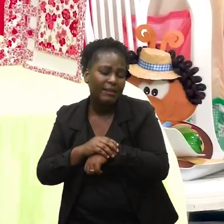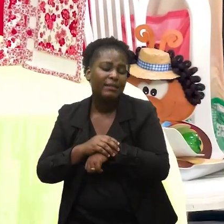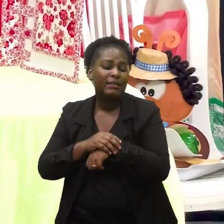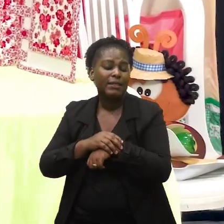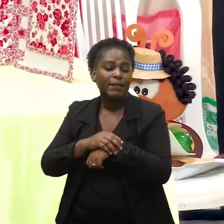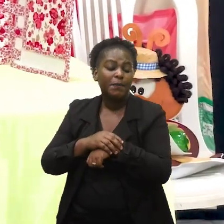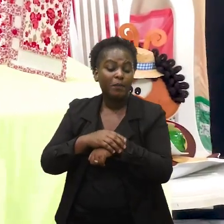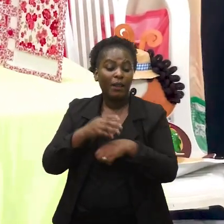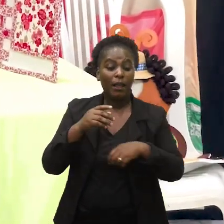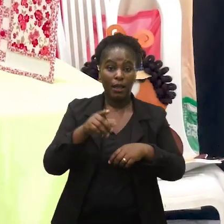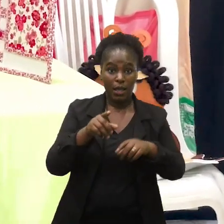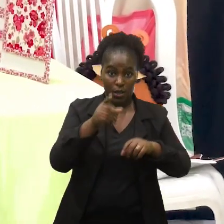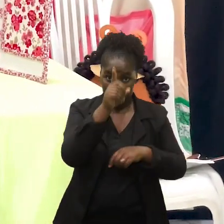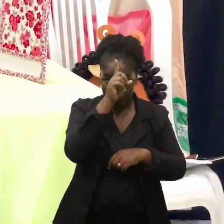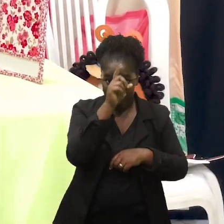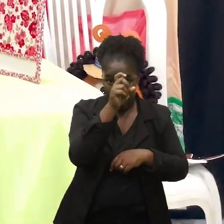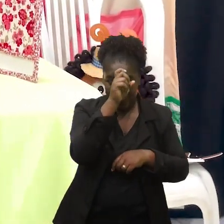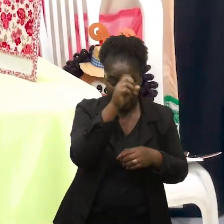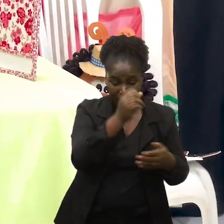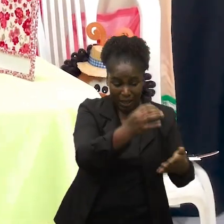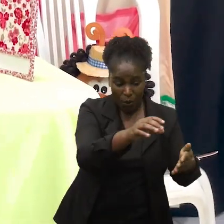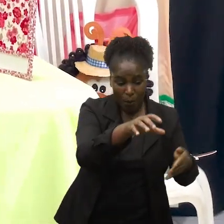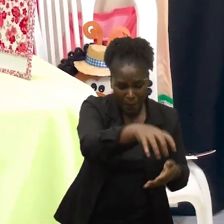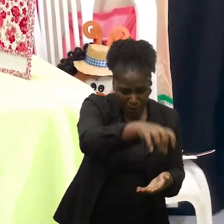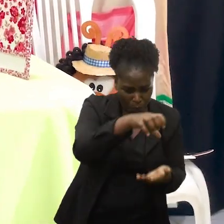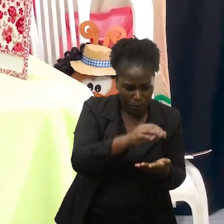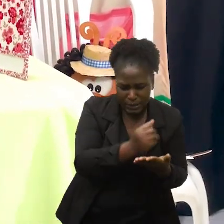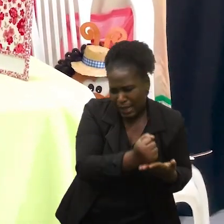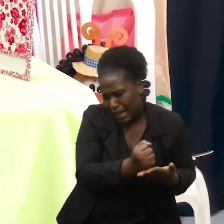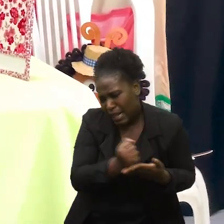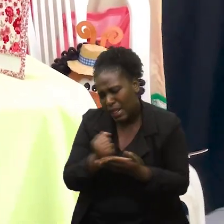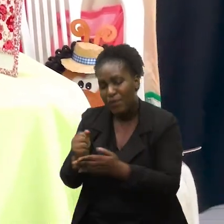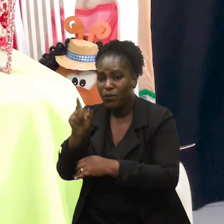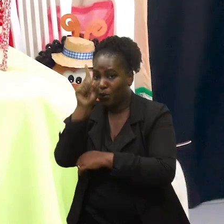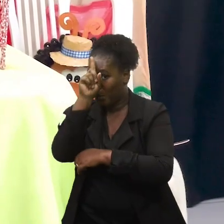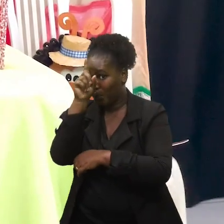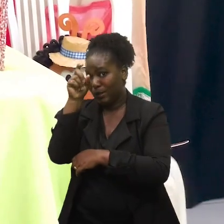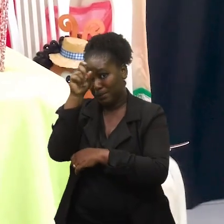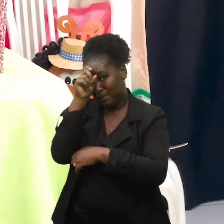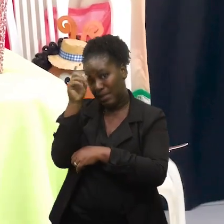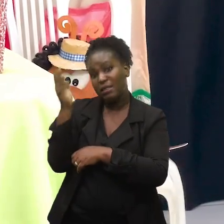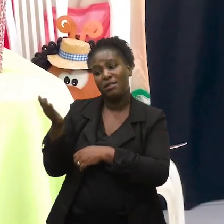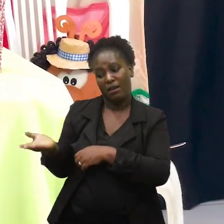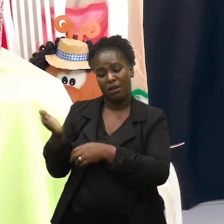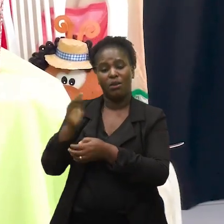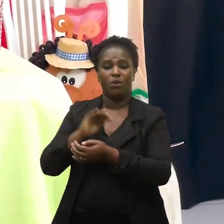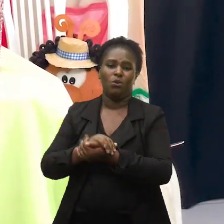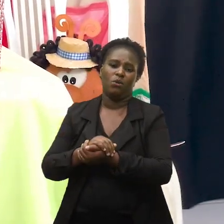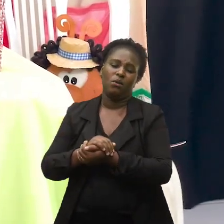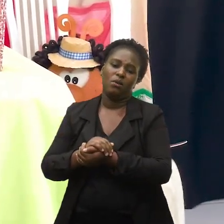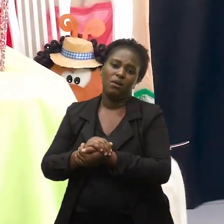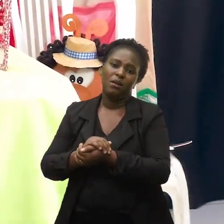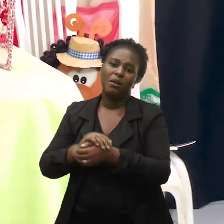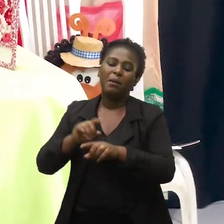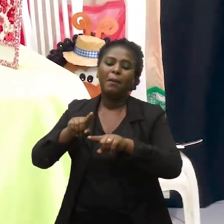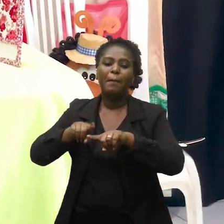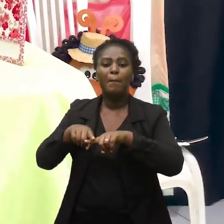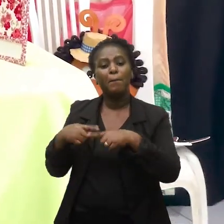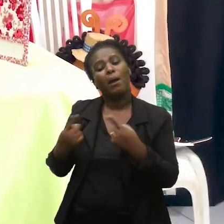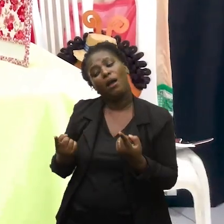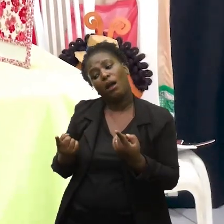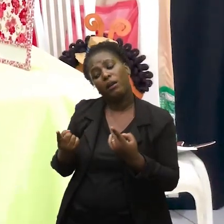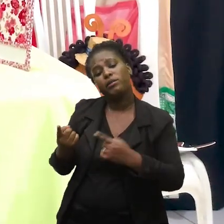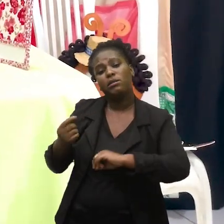a dona Baratinha já não tinha mais o que fazer. Ela foi na janela, estava